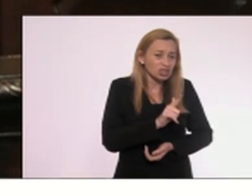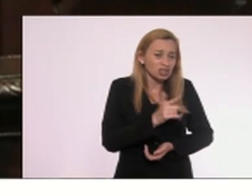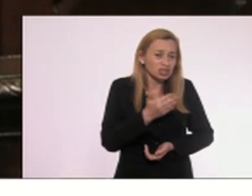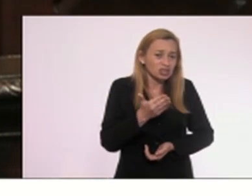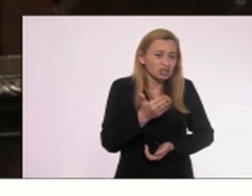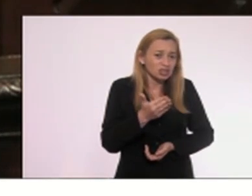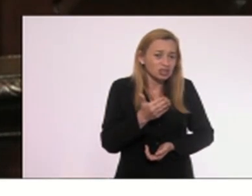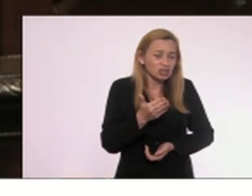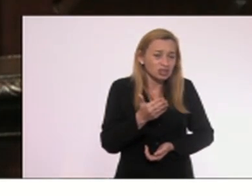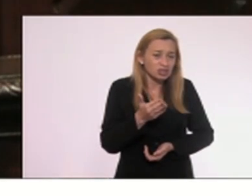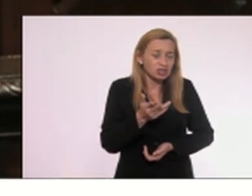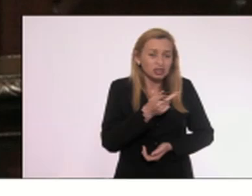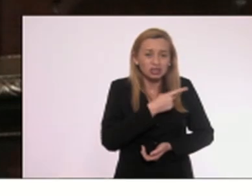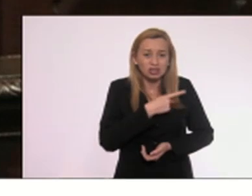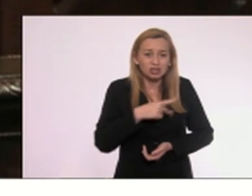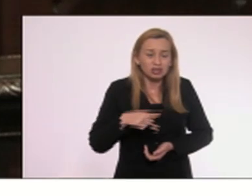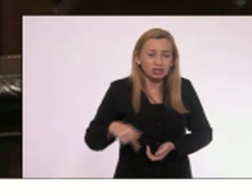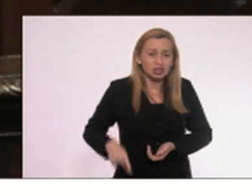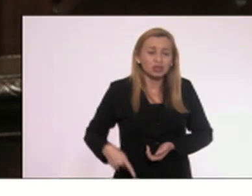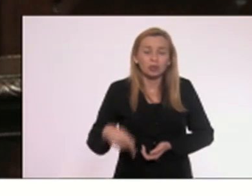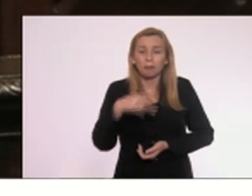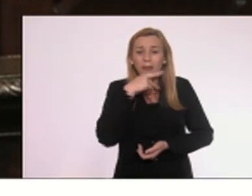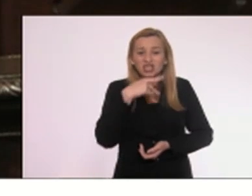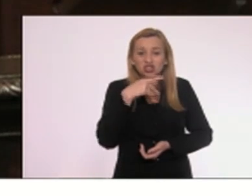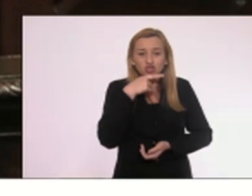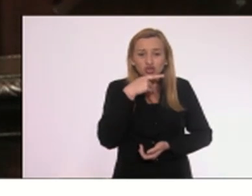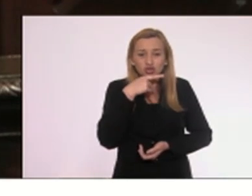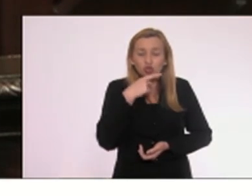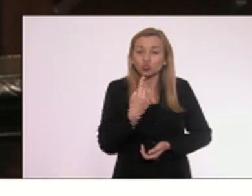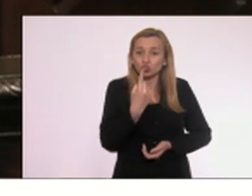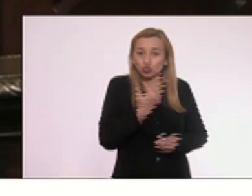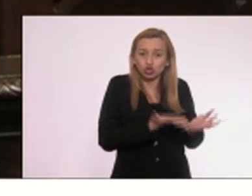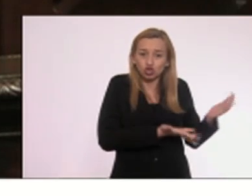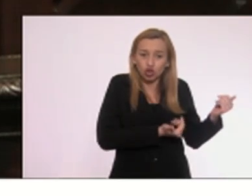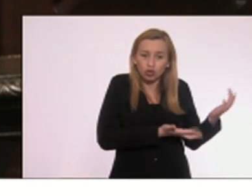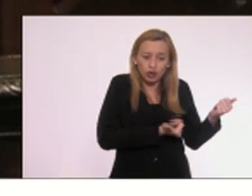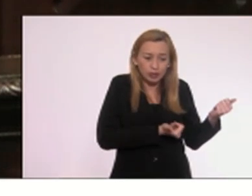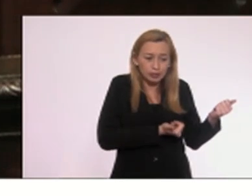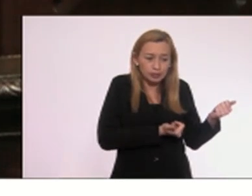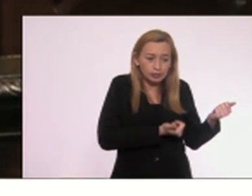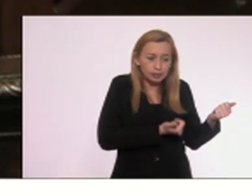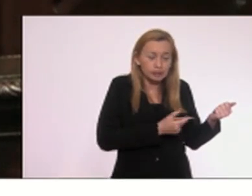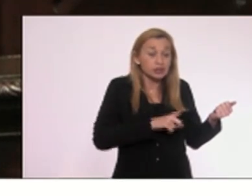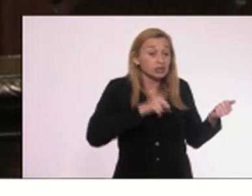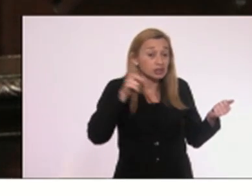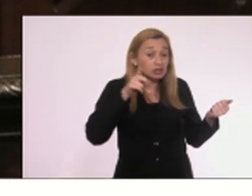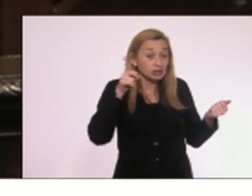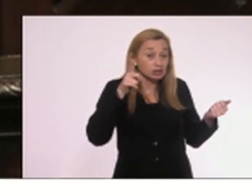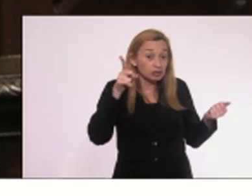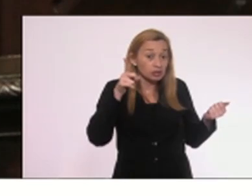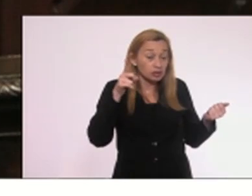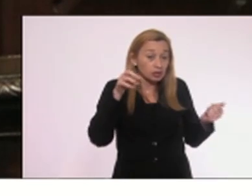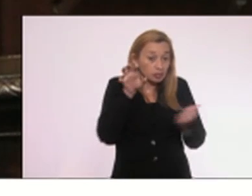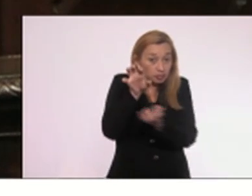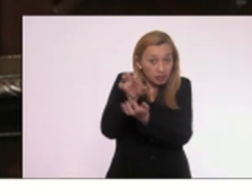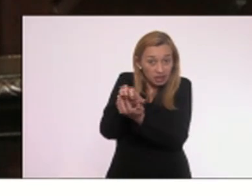presidente do partido um jovem lá de